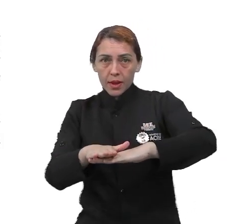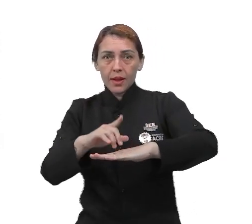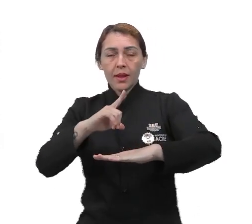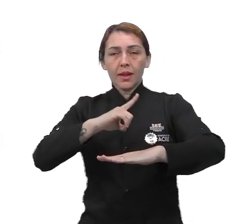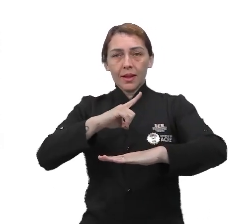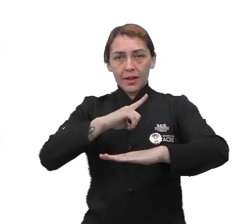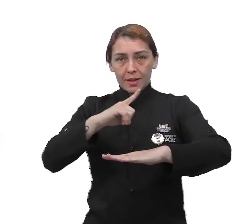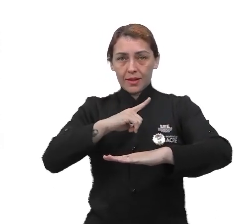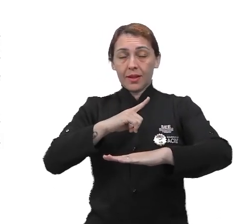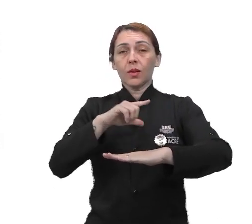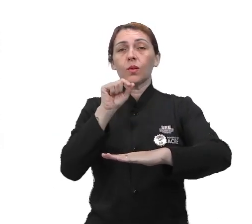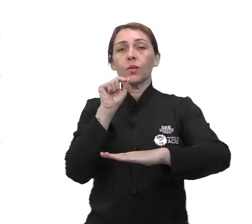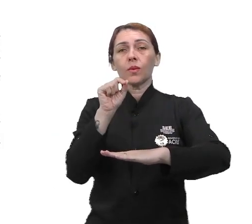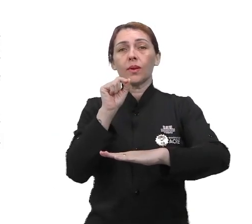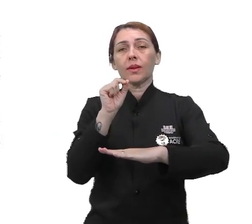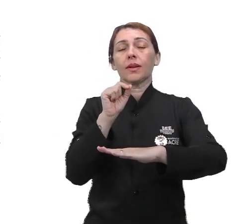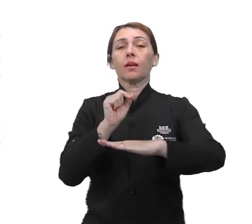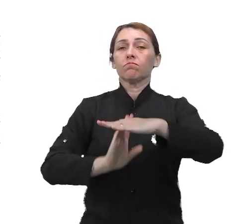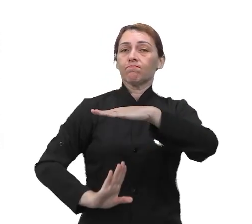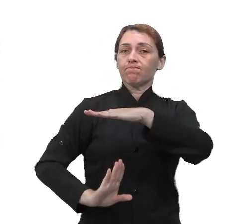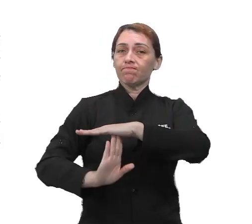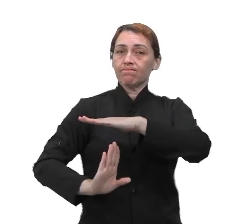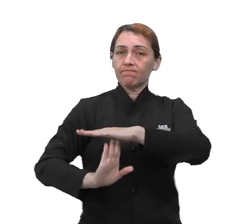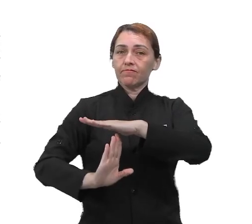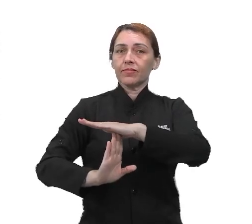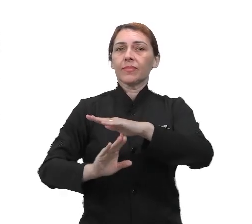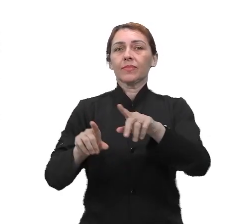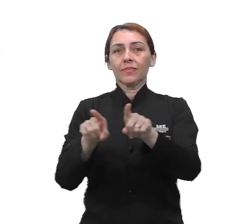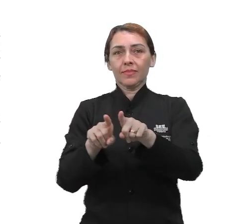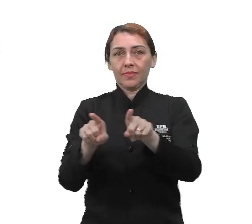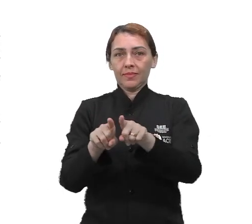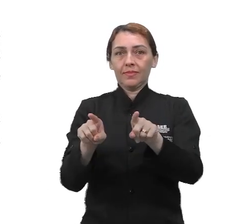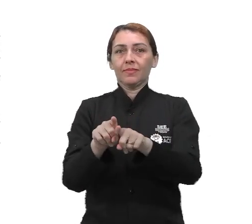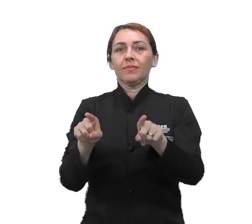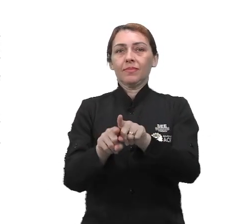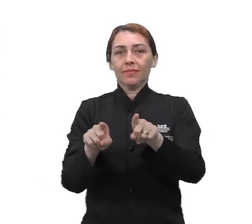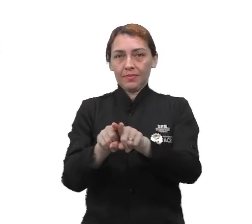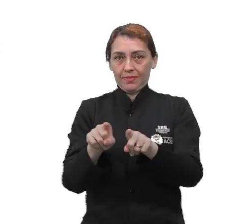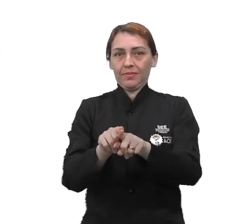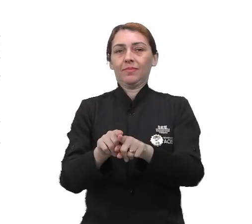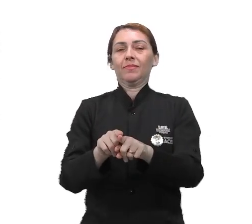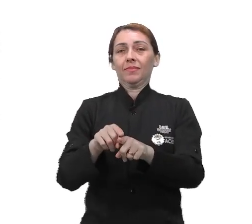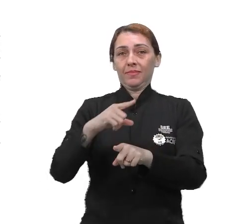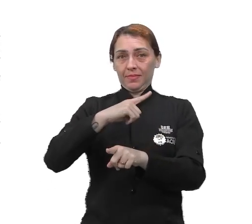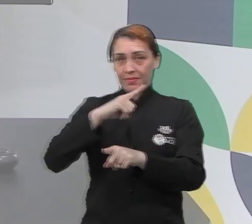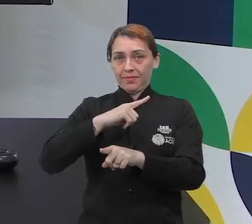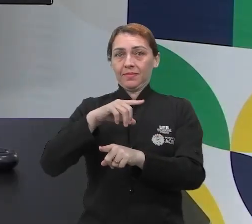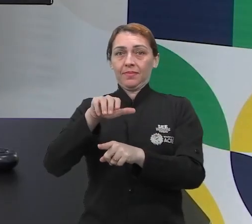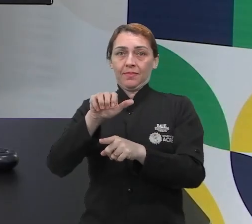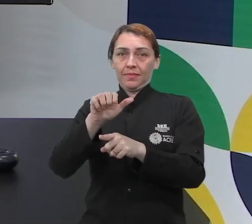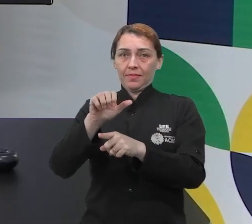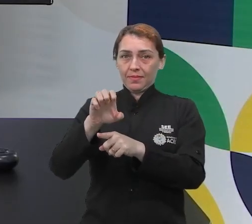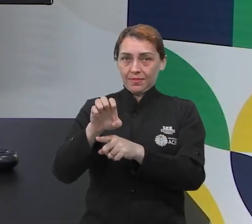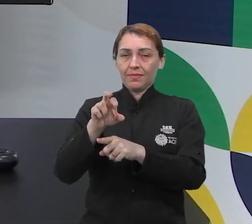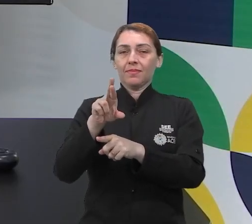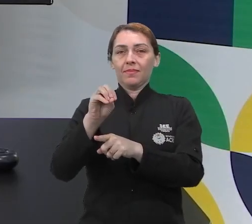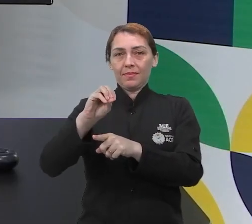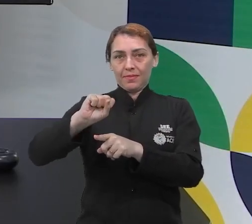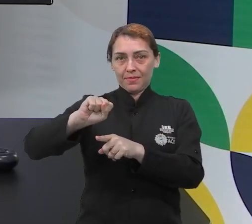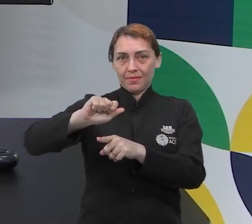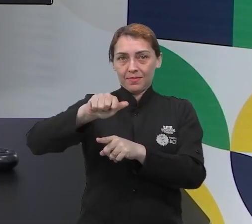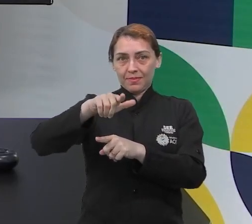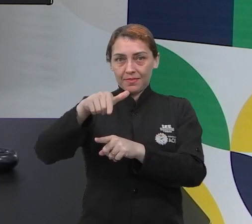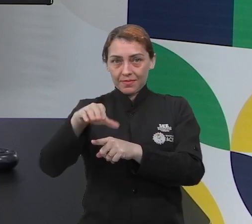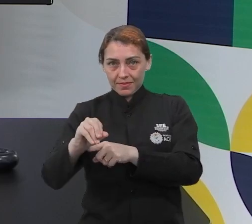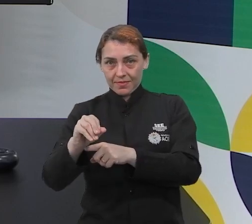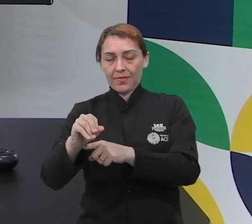ali de escarpas, e bem delimitadas. Nesse tipo de relevo, há a predominância da erosão, que é o quê?